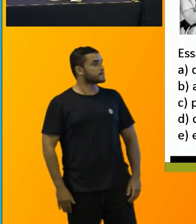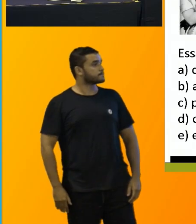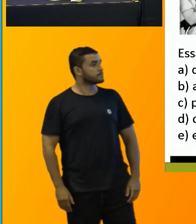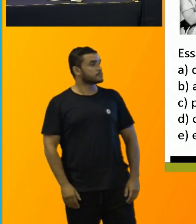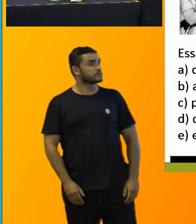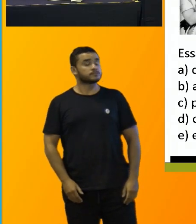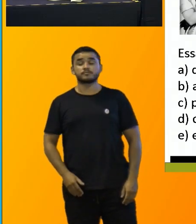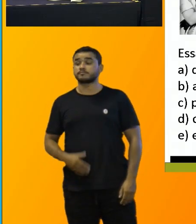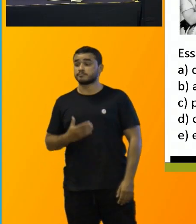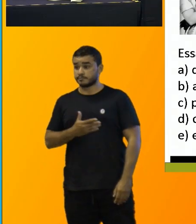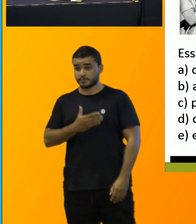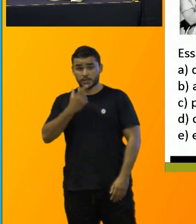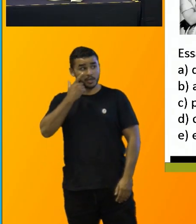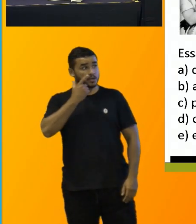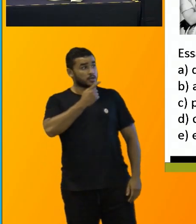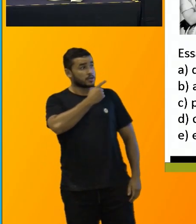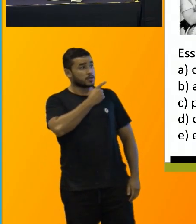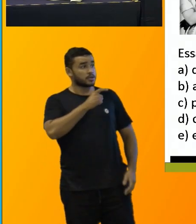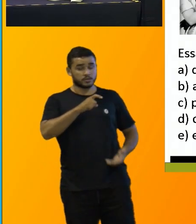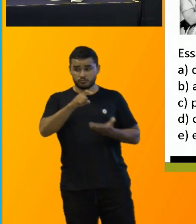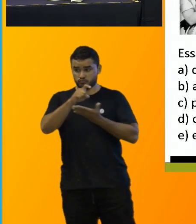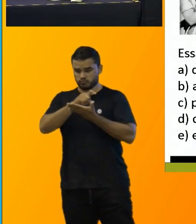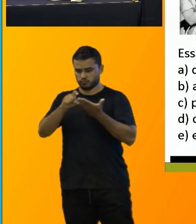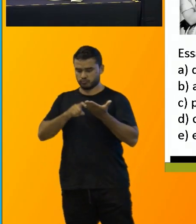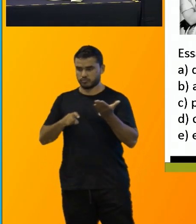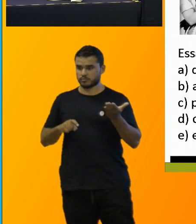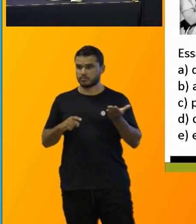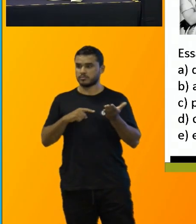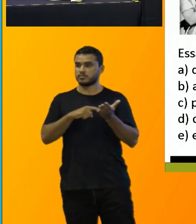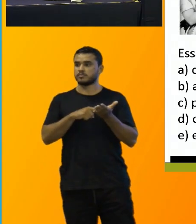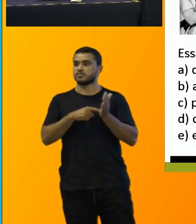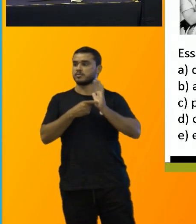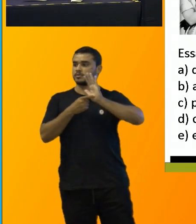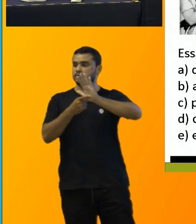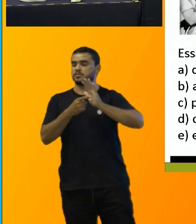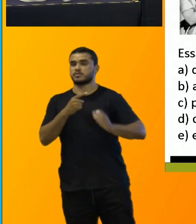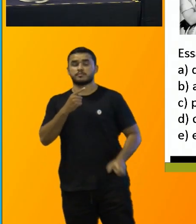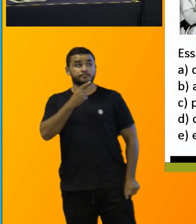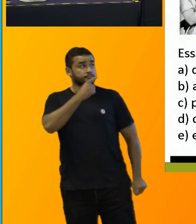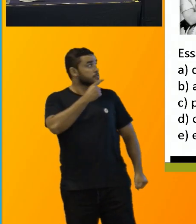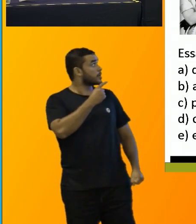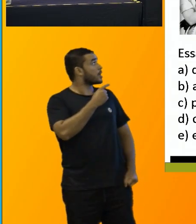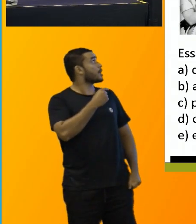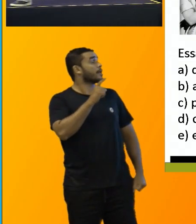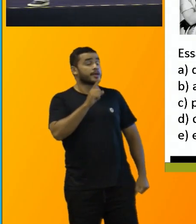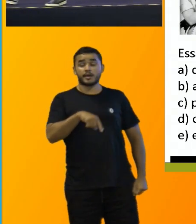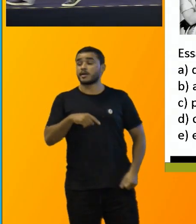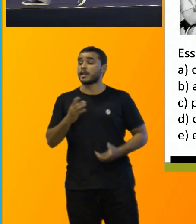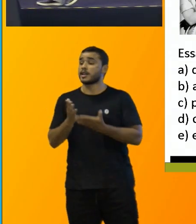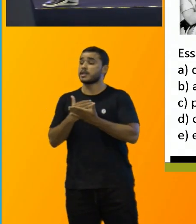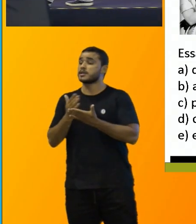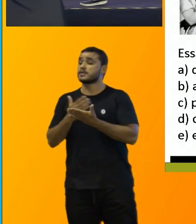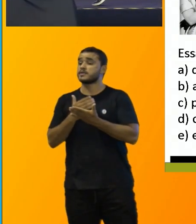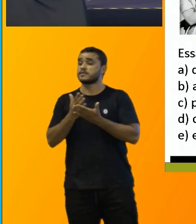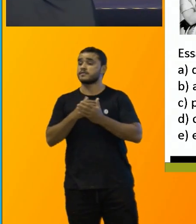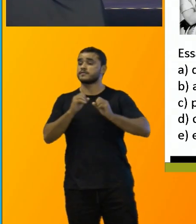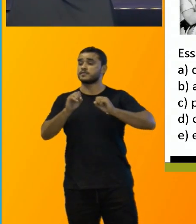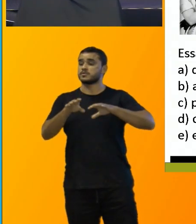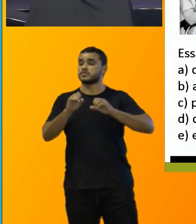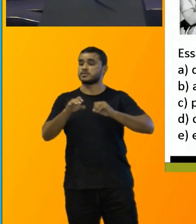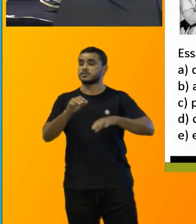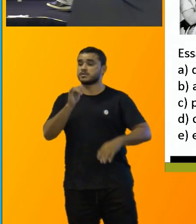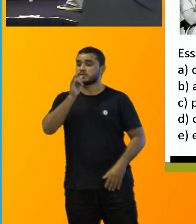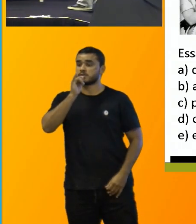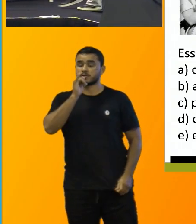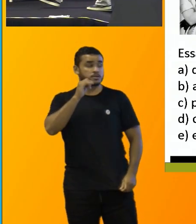Essa imagem foi impressa em uma cartilha escolar durante a vigência do Estado Novo, com o intuito de que essa é aquela questão que você